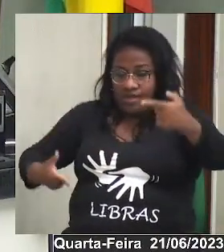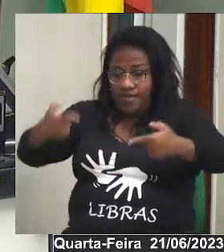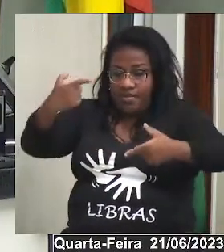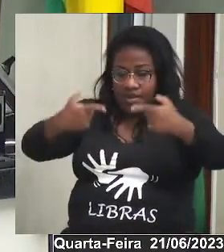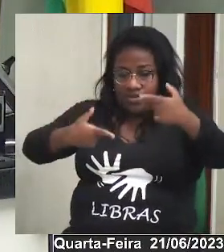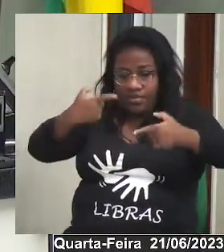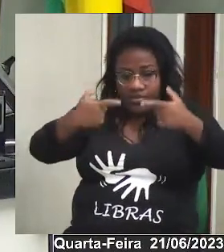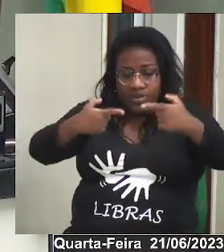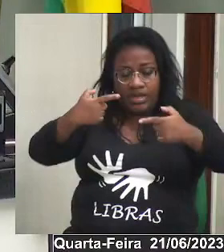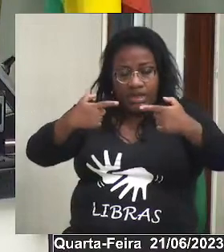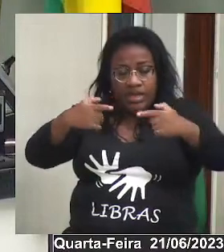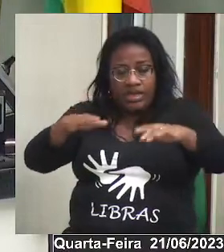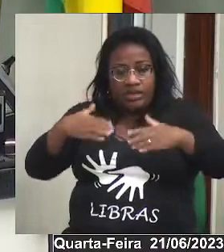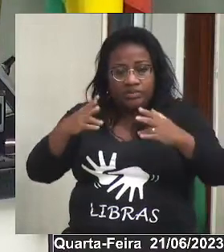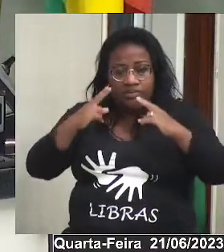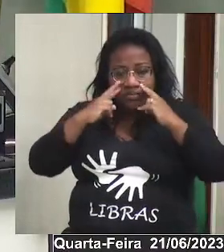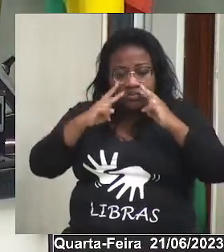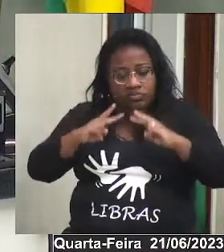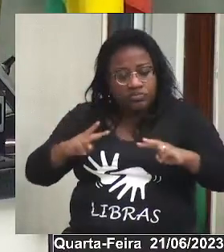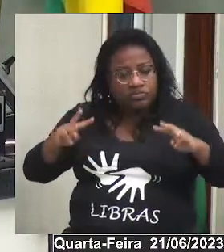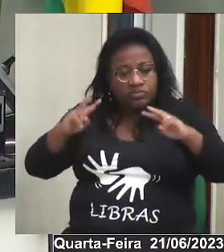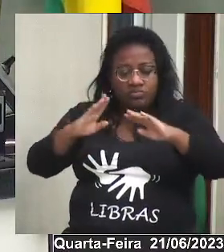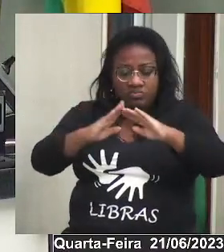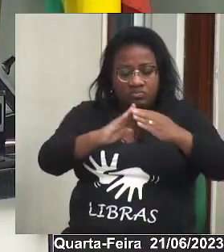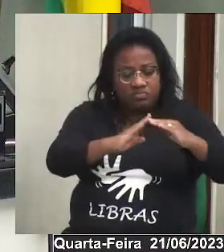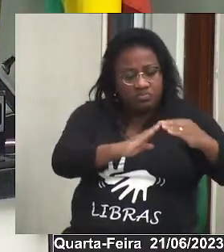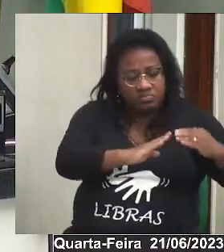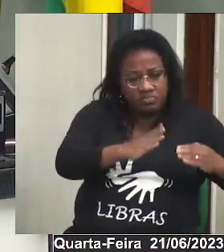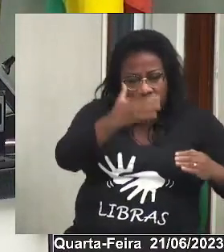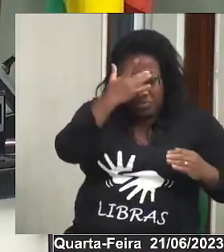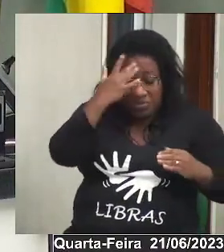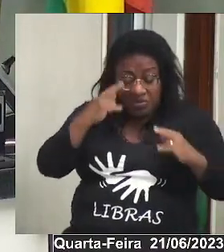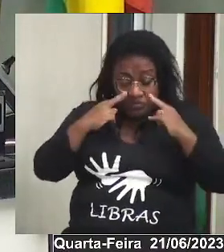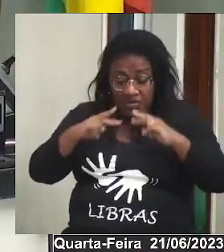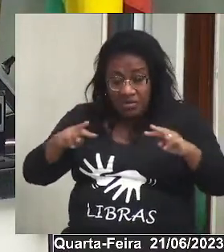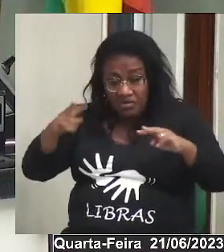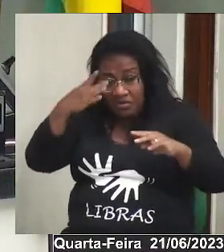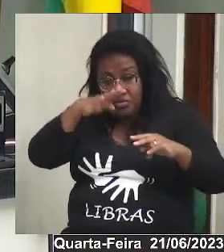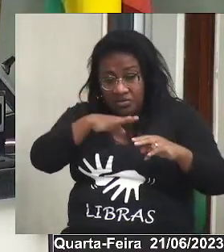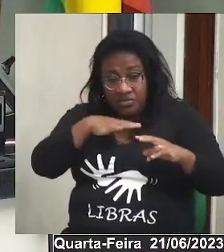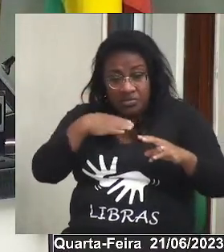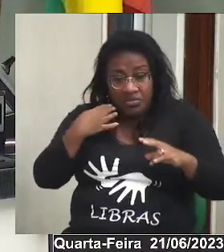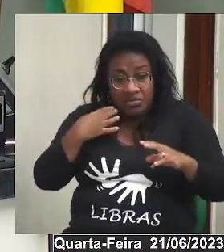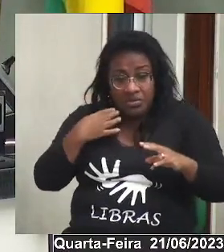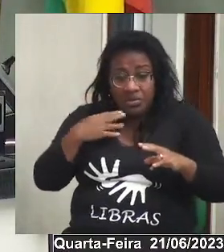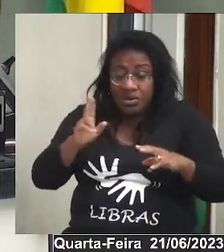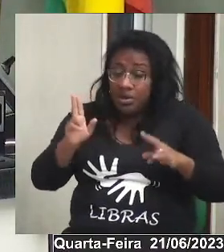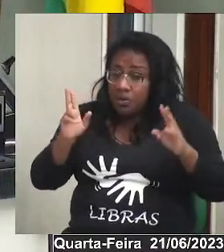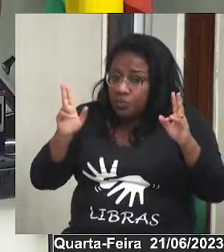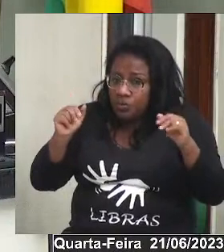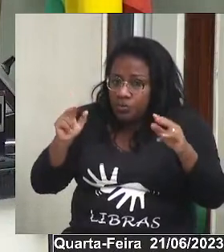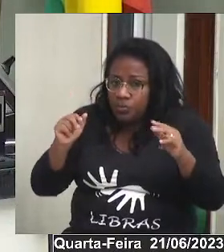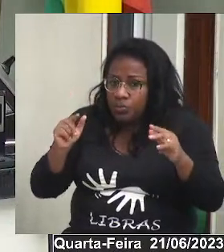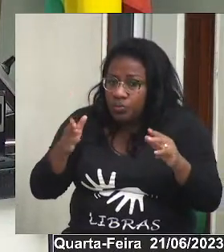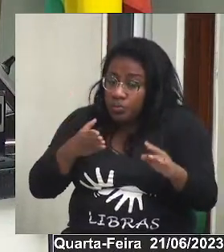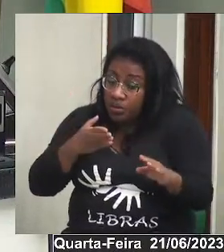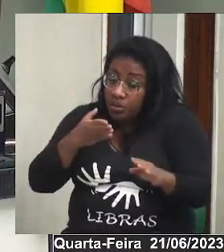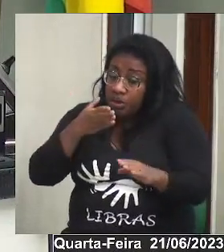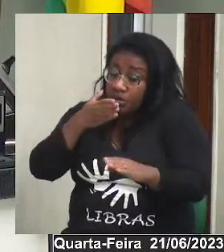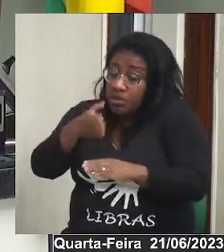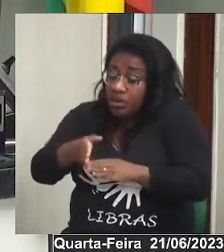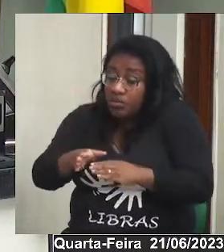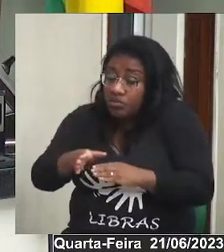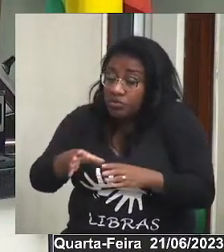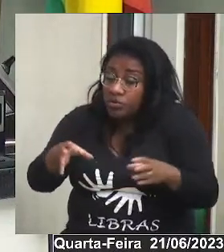era uma rincha. Então eu via todo dia na favela do Castilho, todo final de semana, morrer gente. E nem por isso, nem eu, nem meus irmãos,